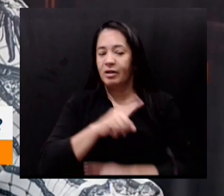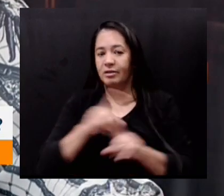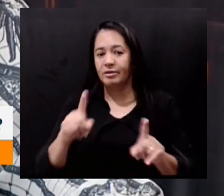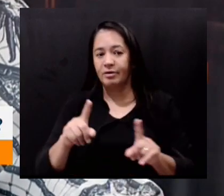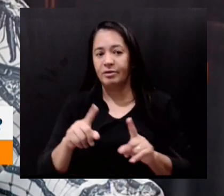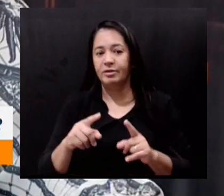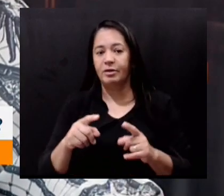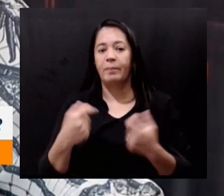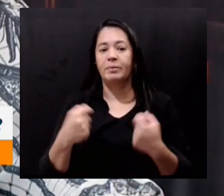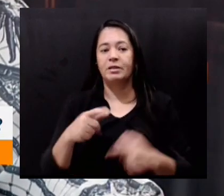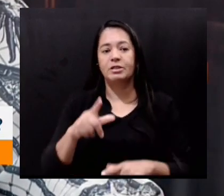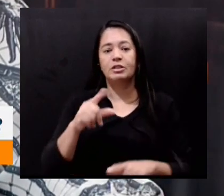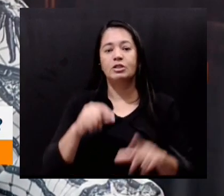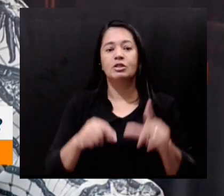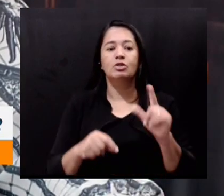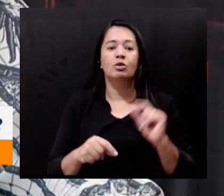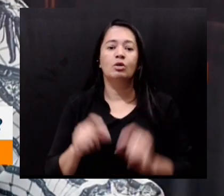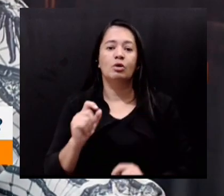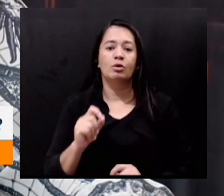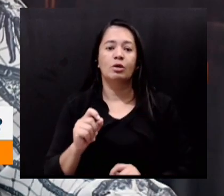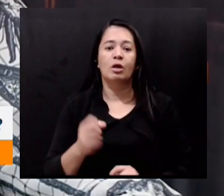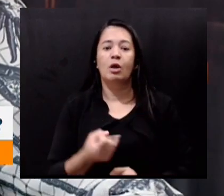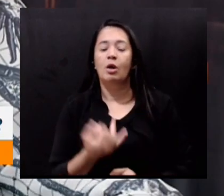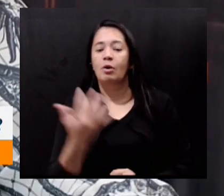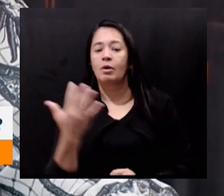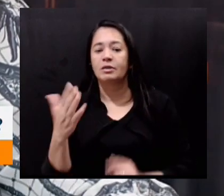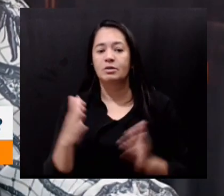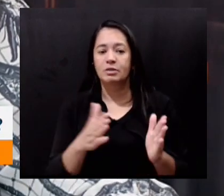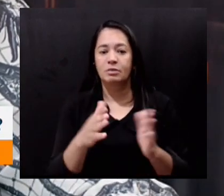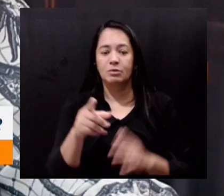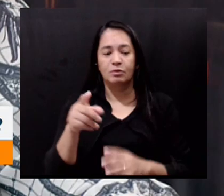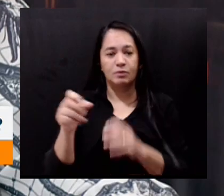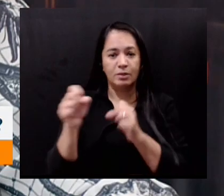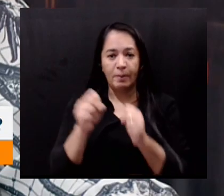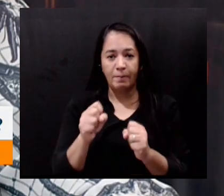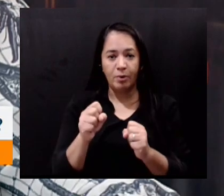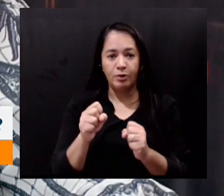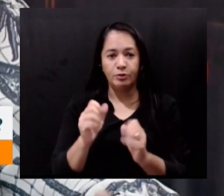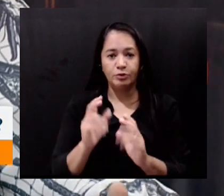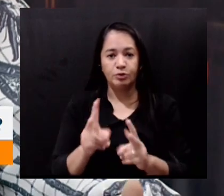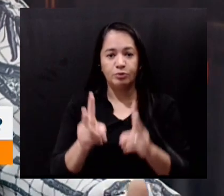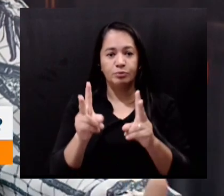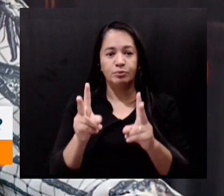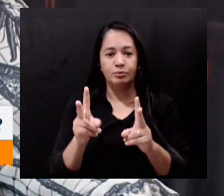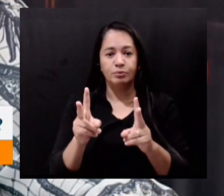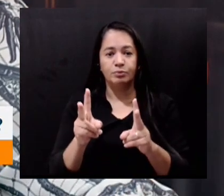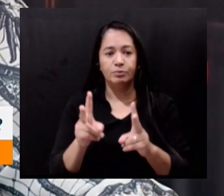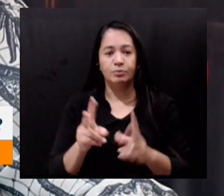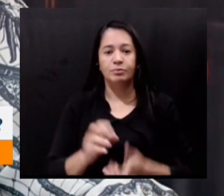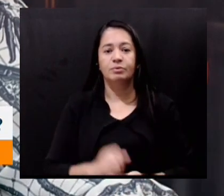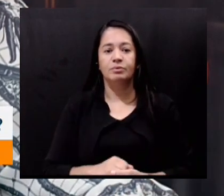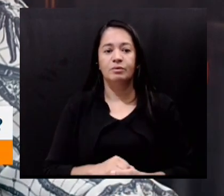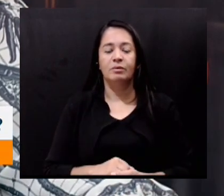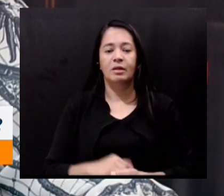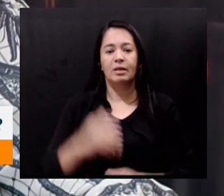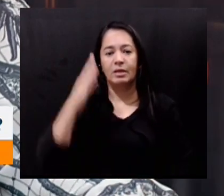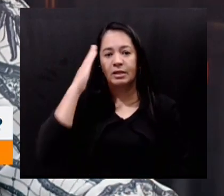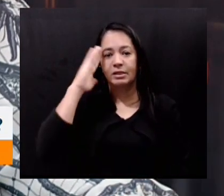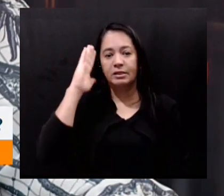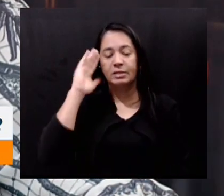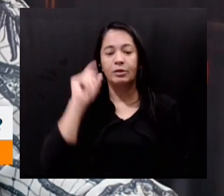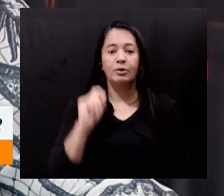qual os caminhos que você pode seguir e compreender aí que é uma